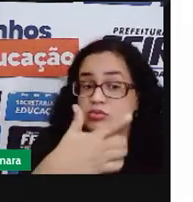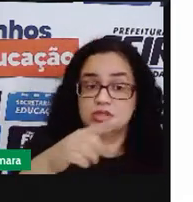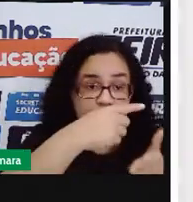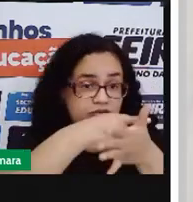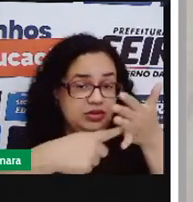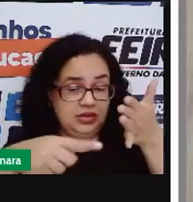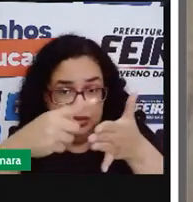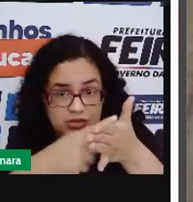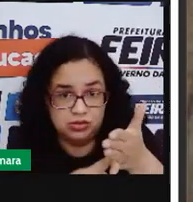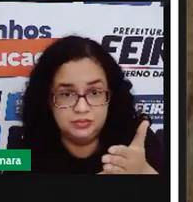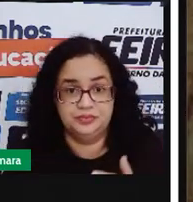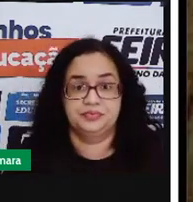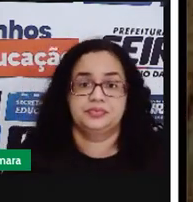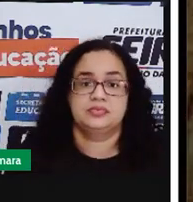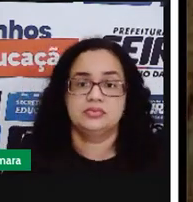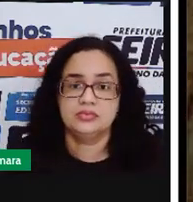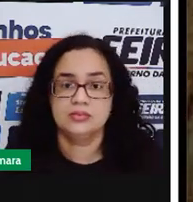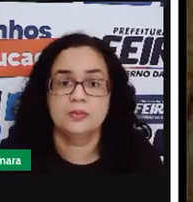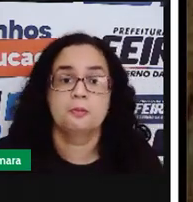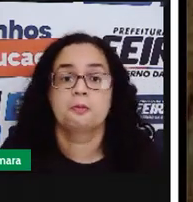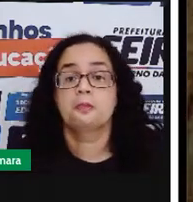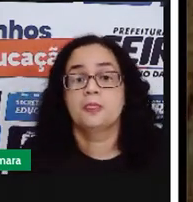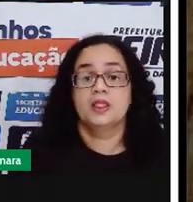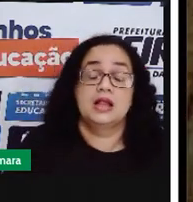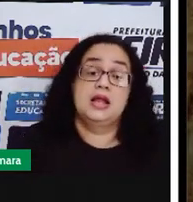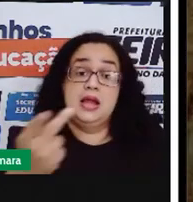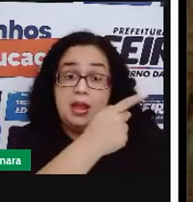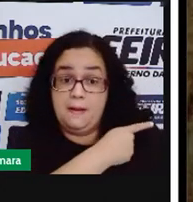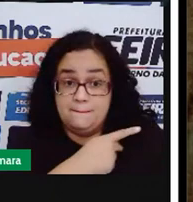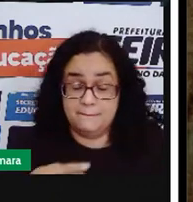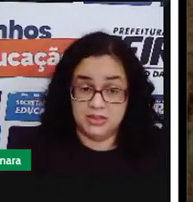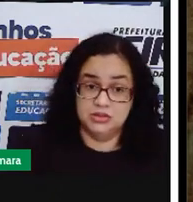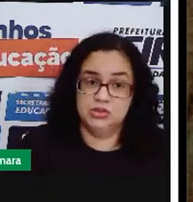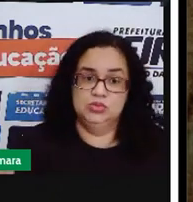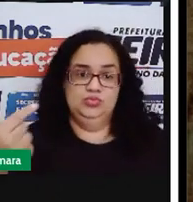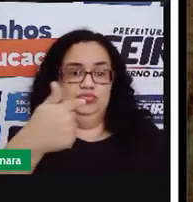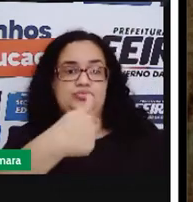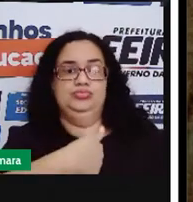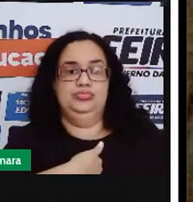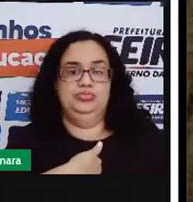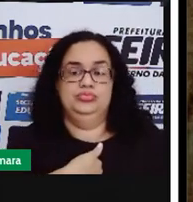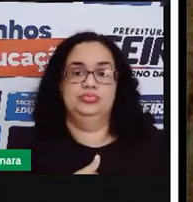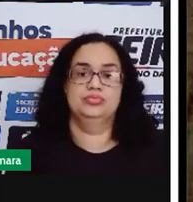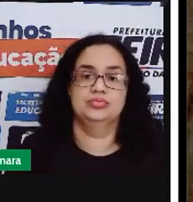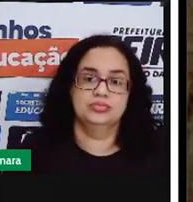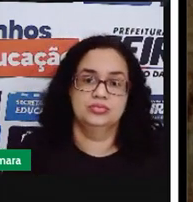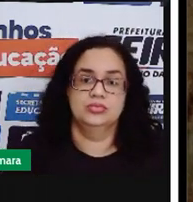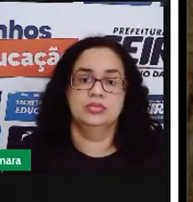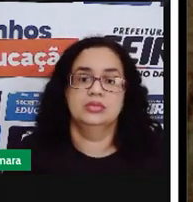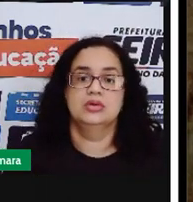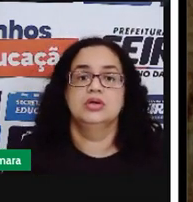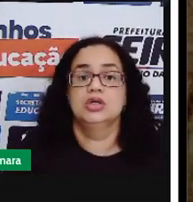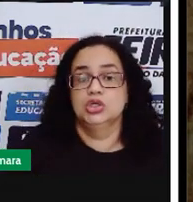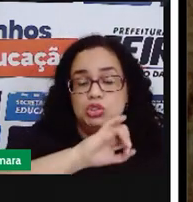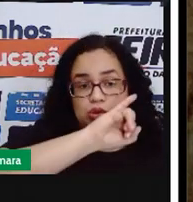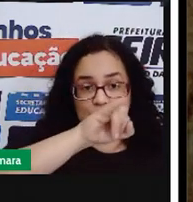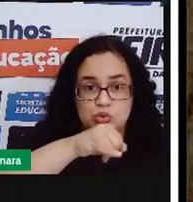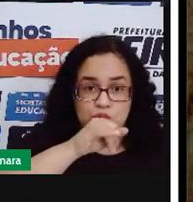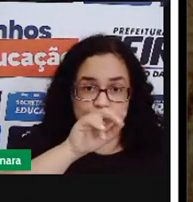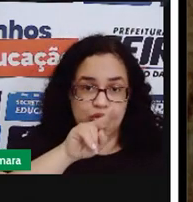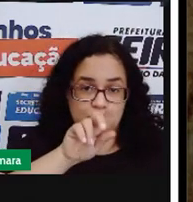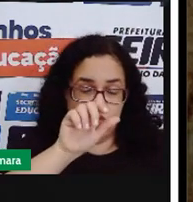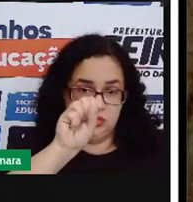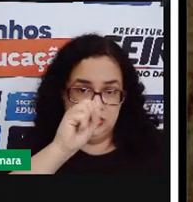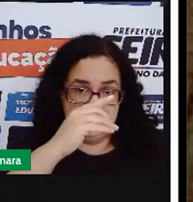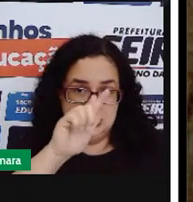eleições. Esse é o presidente Getúlio Vargas. Juscelino Kubitschek